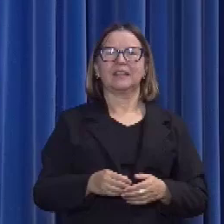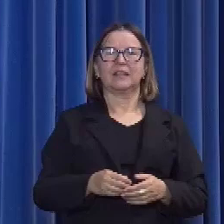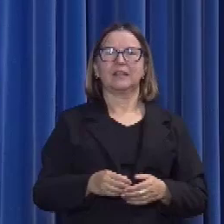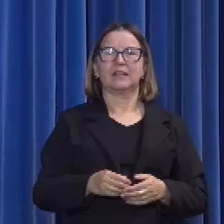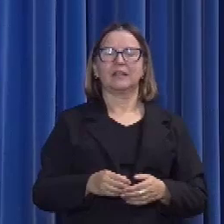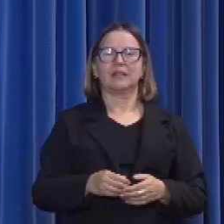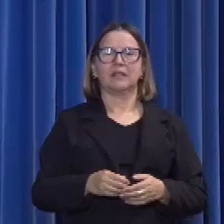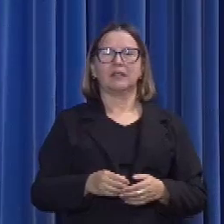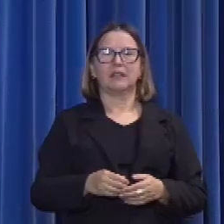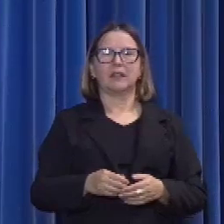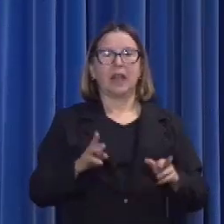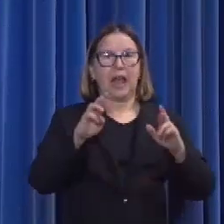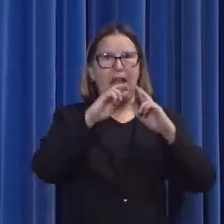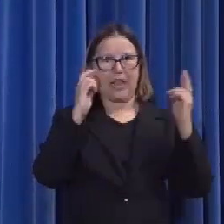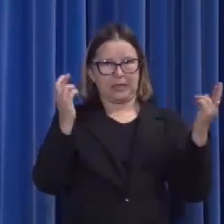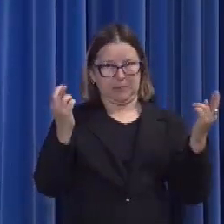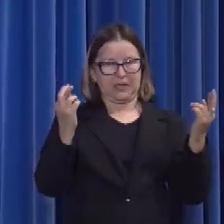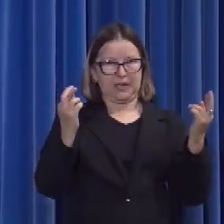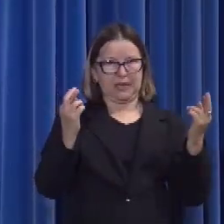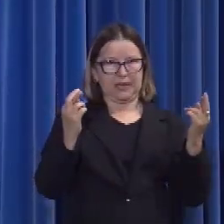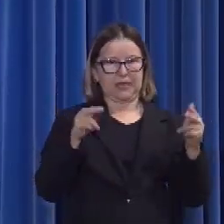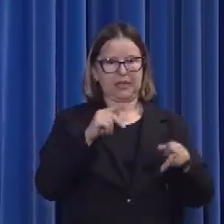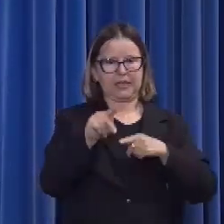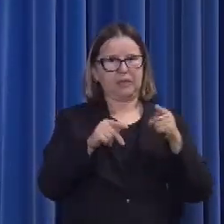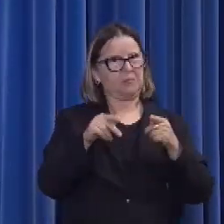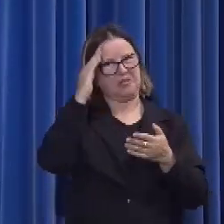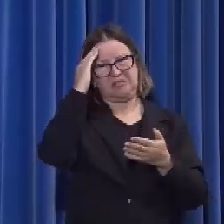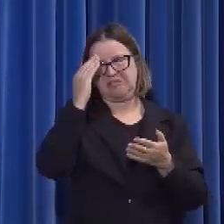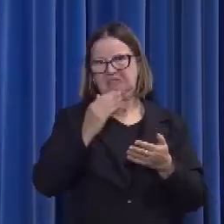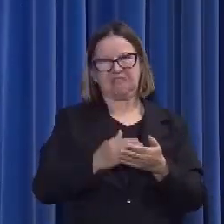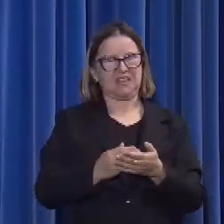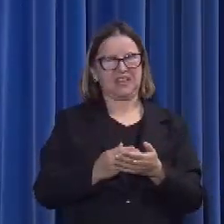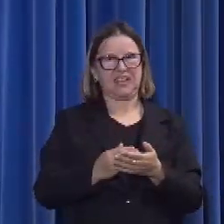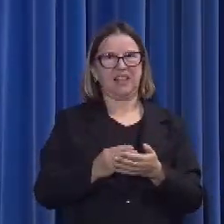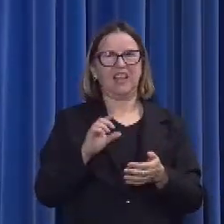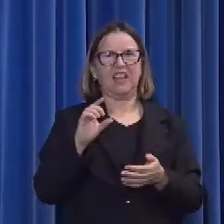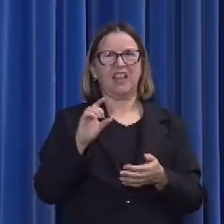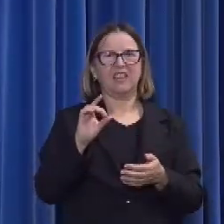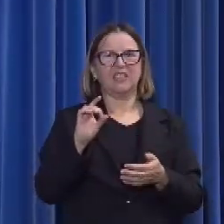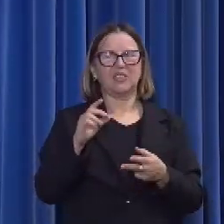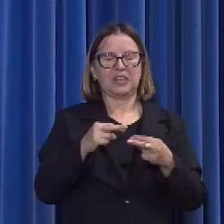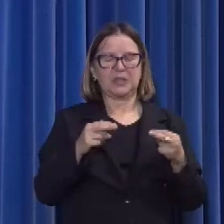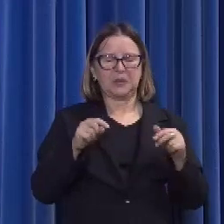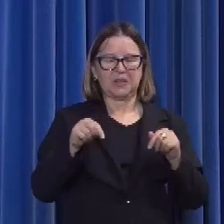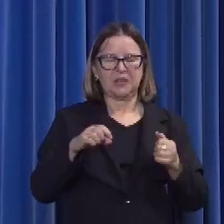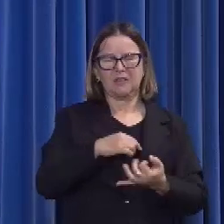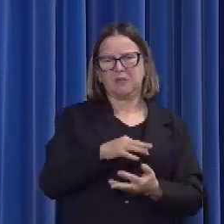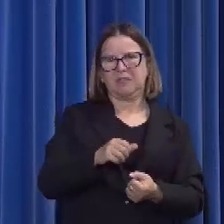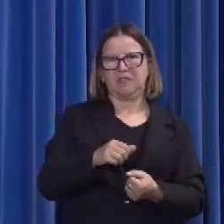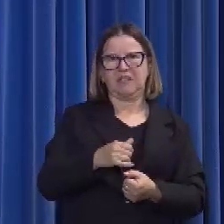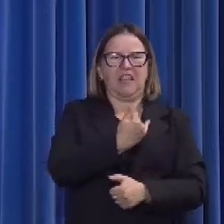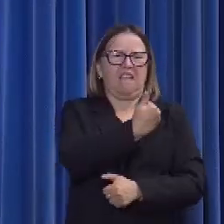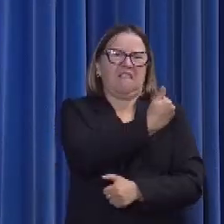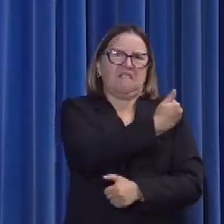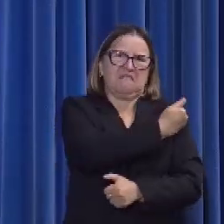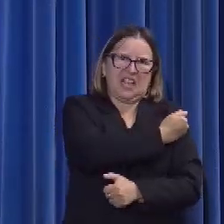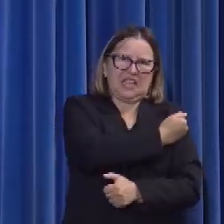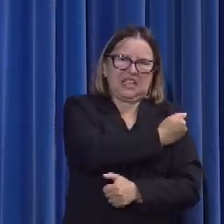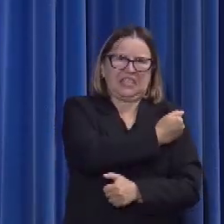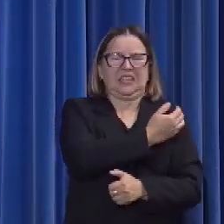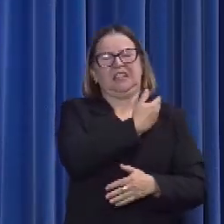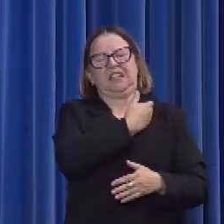mundo. Está num governo, está numa vacina, está numa série de coisas. Agora do cristão não.